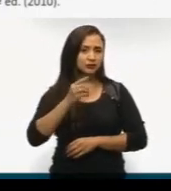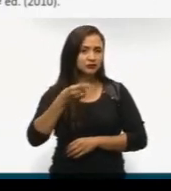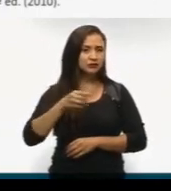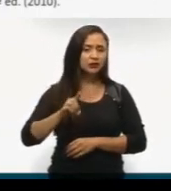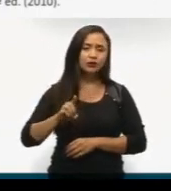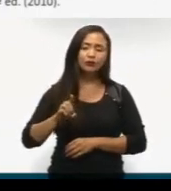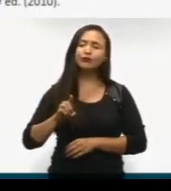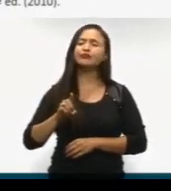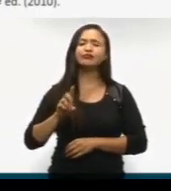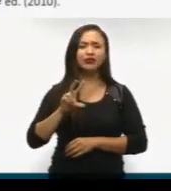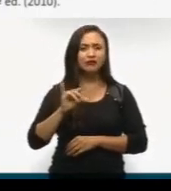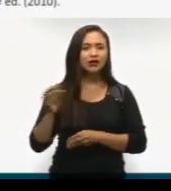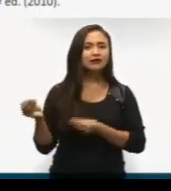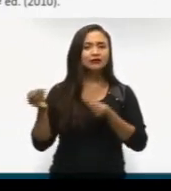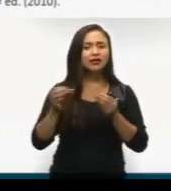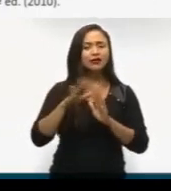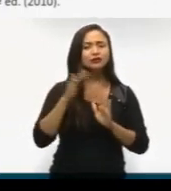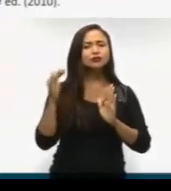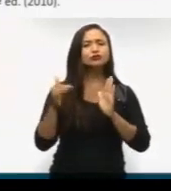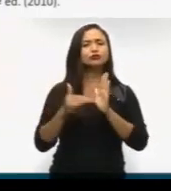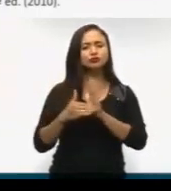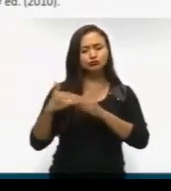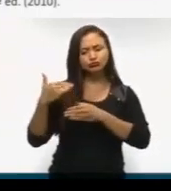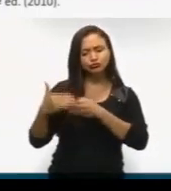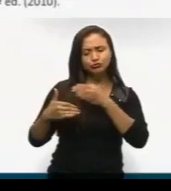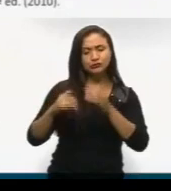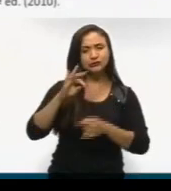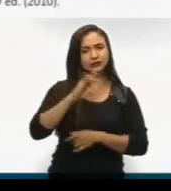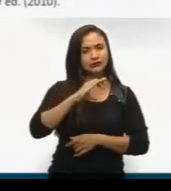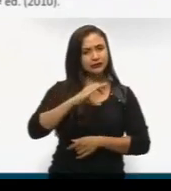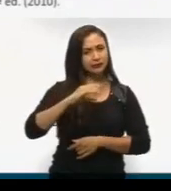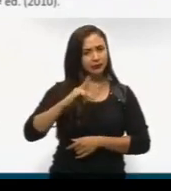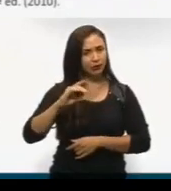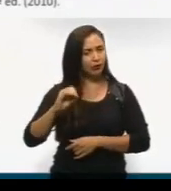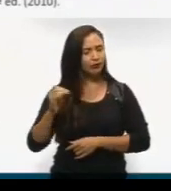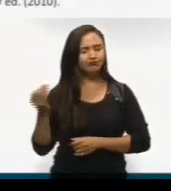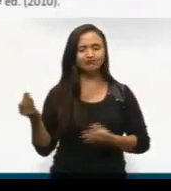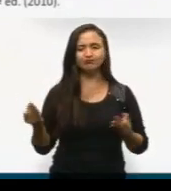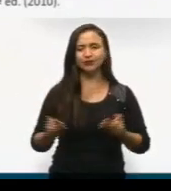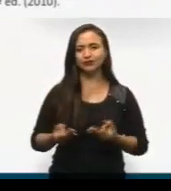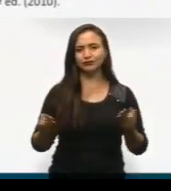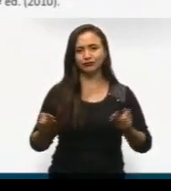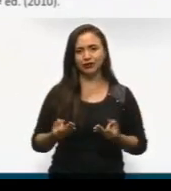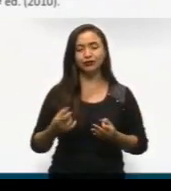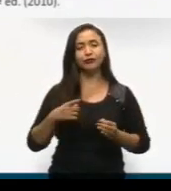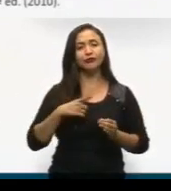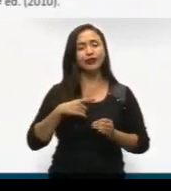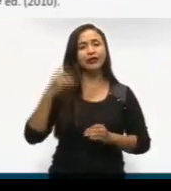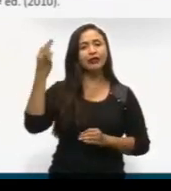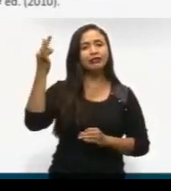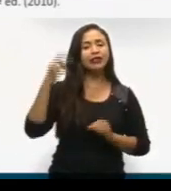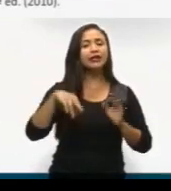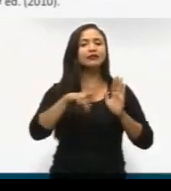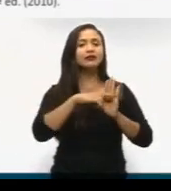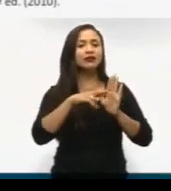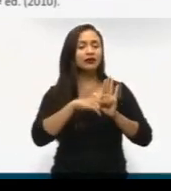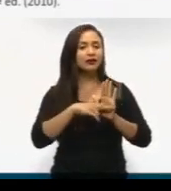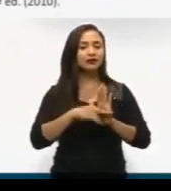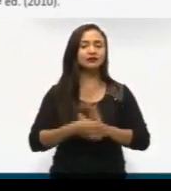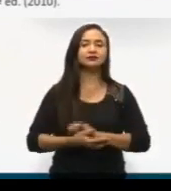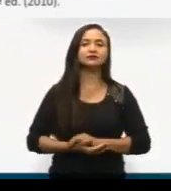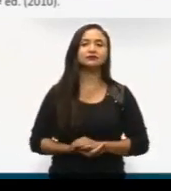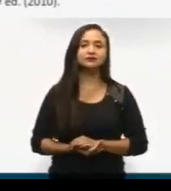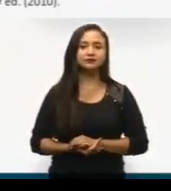dá tudo, passo a passo. A TCPO é excelente. Normas técnicas que ela utilizou para se basear,